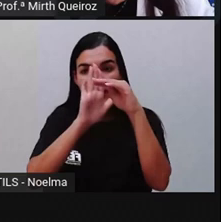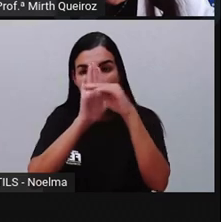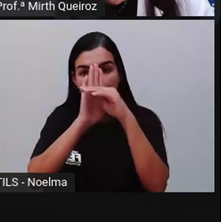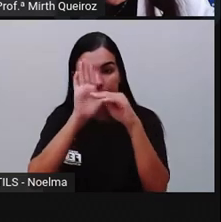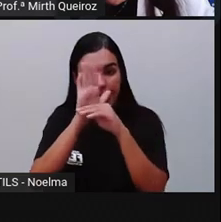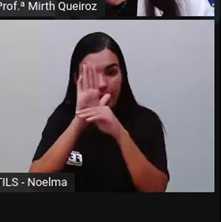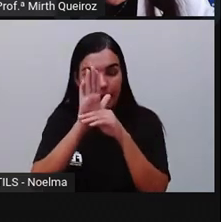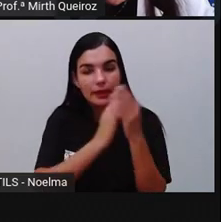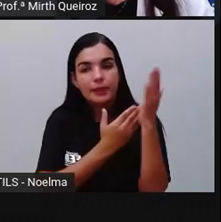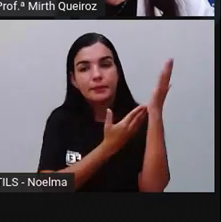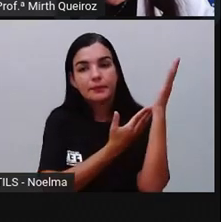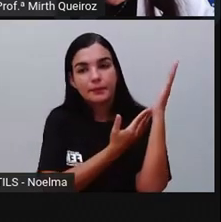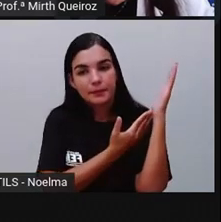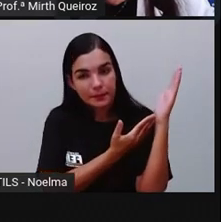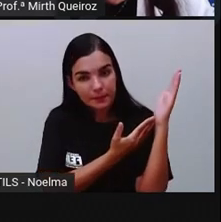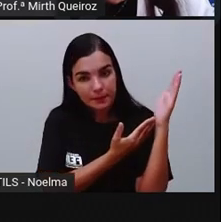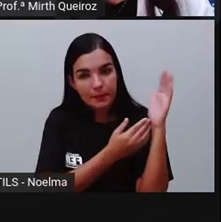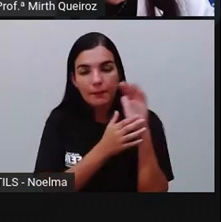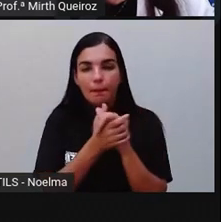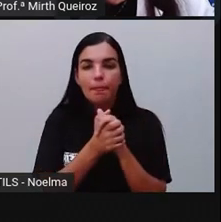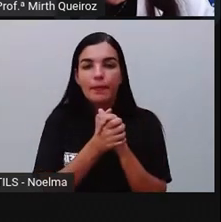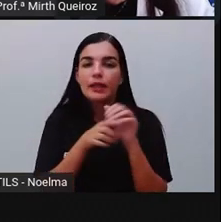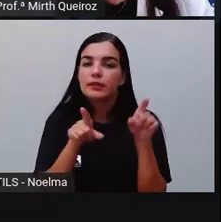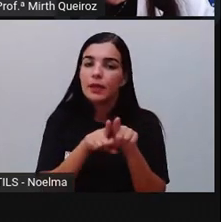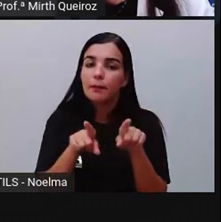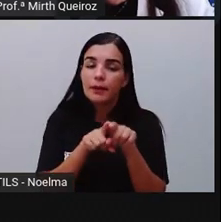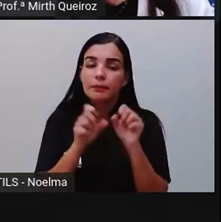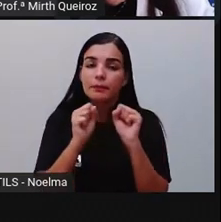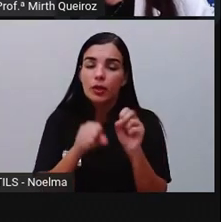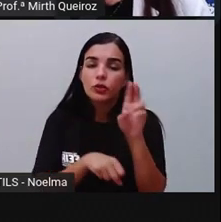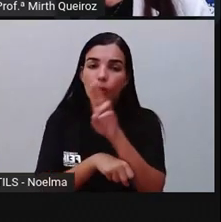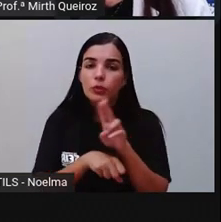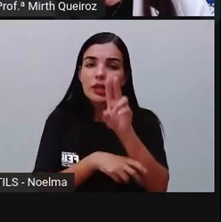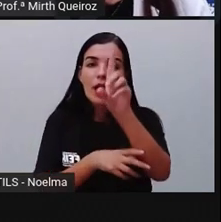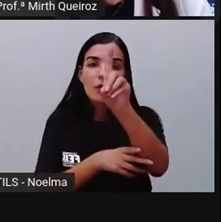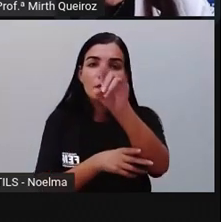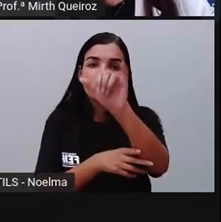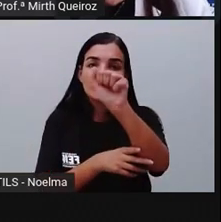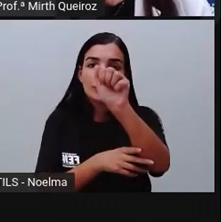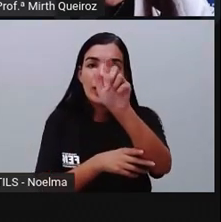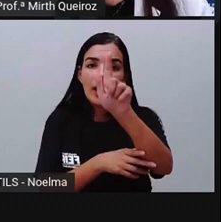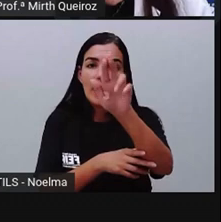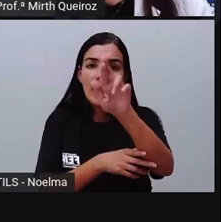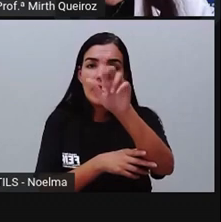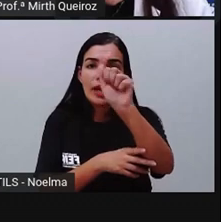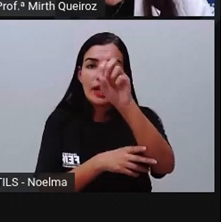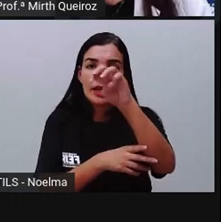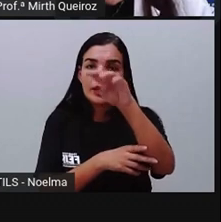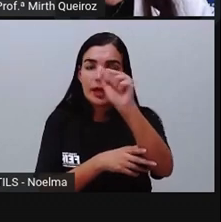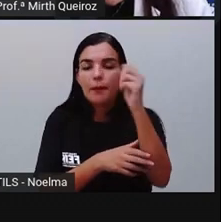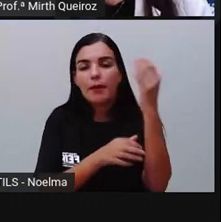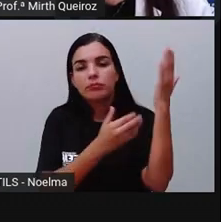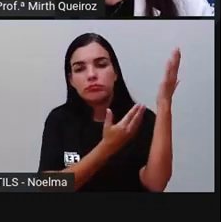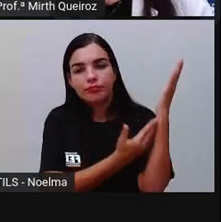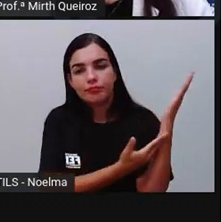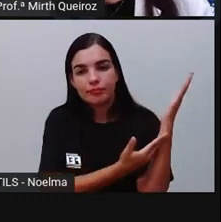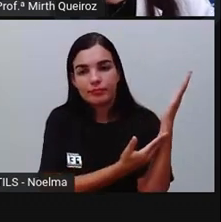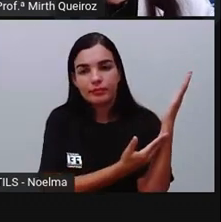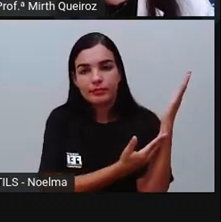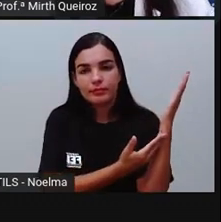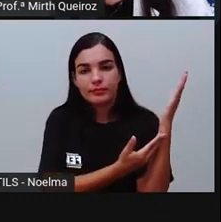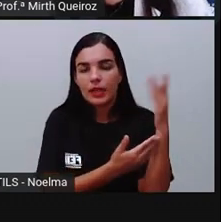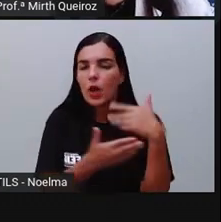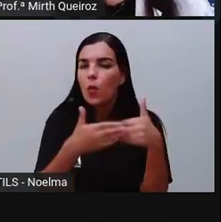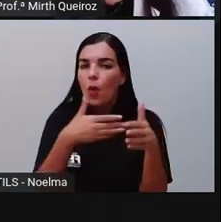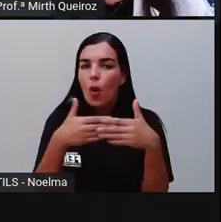tabela, né, de possibilidades, ou nós podemos utilizar aí o diagrama de possibilidades. Qualquer